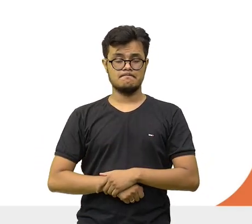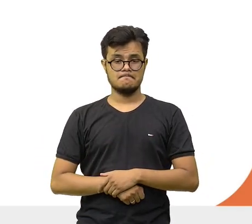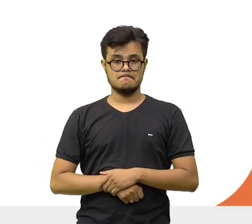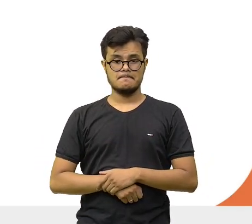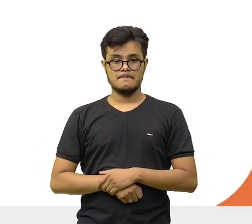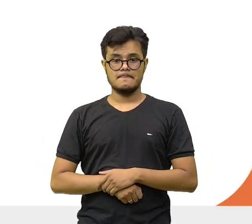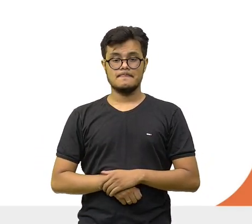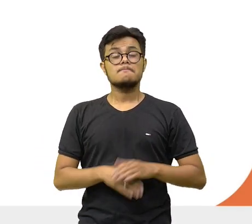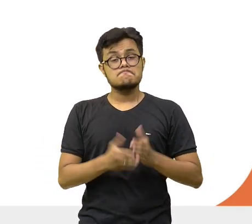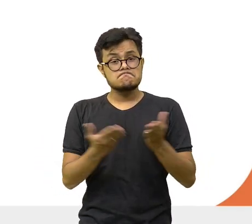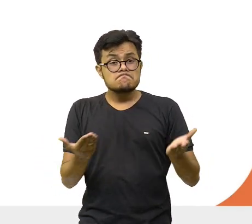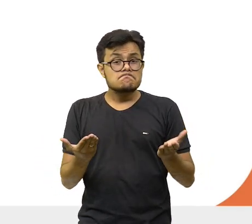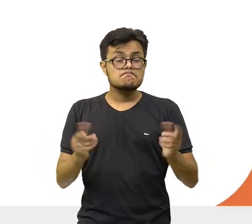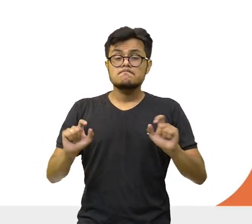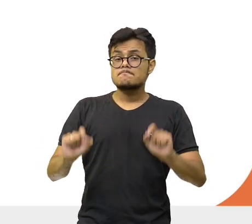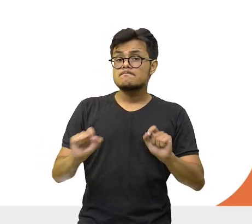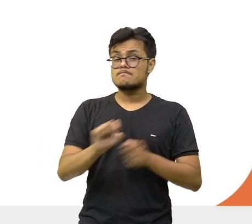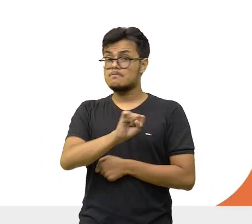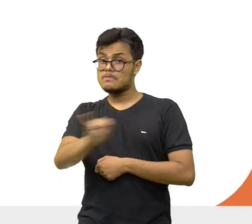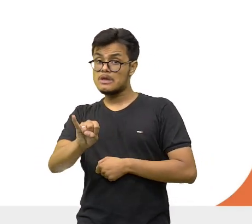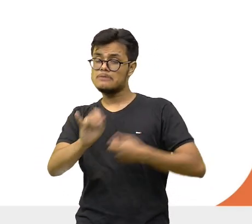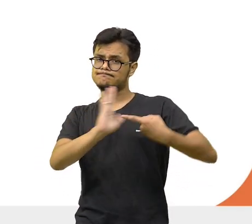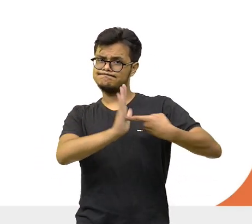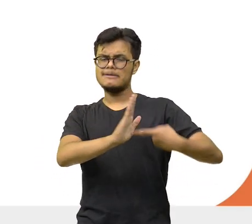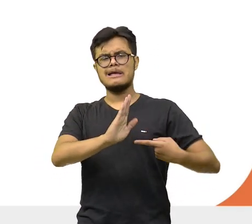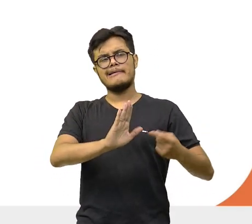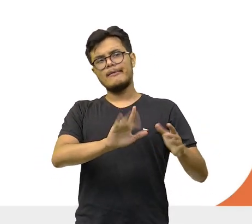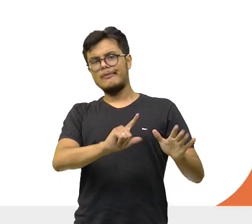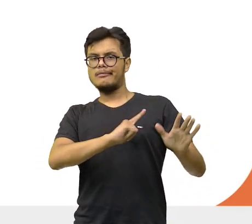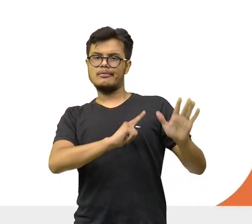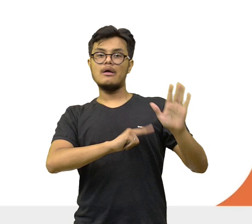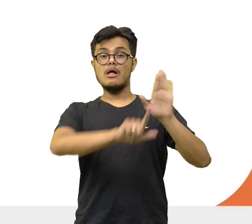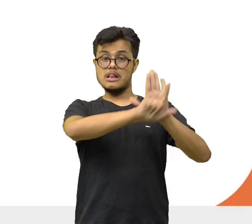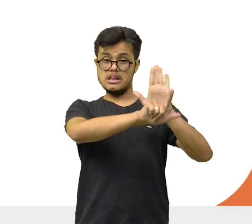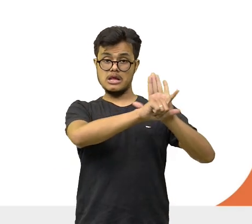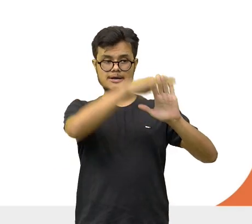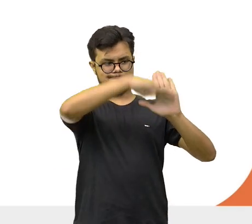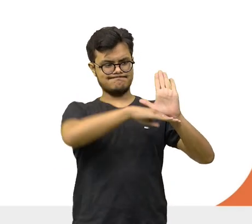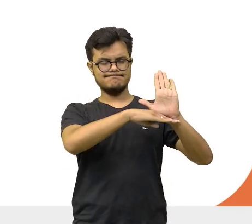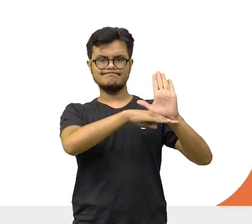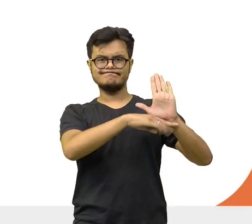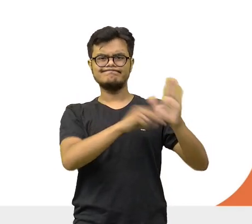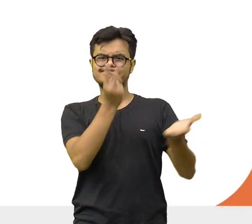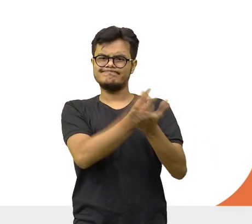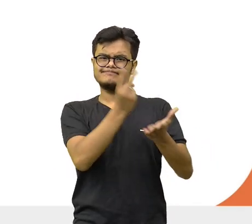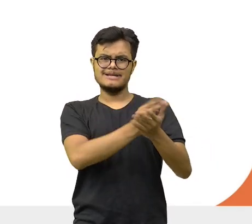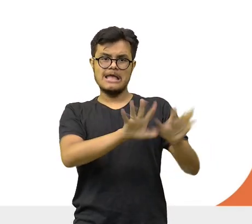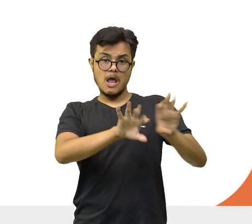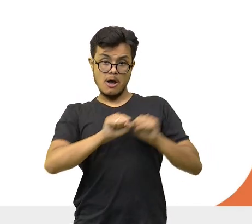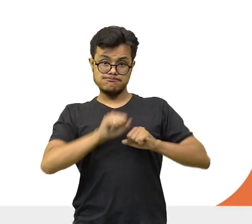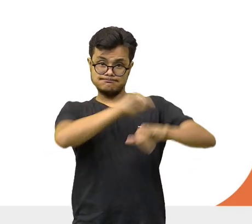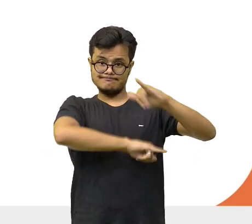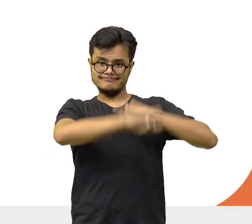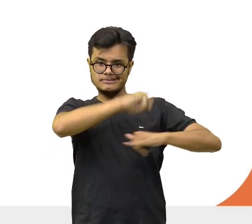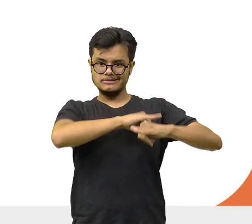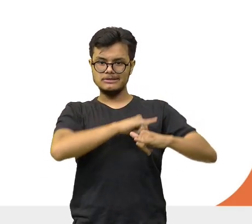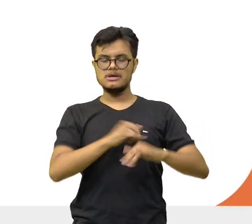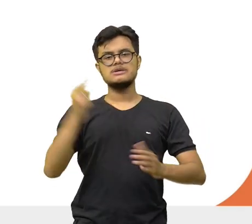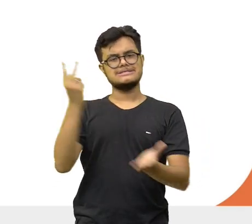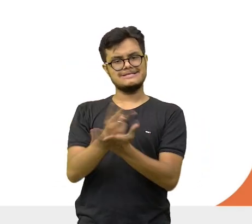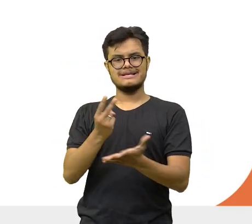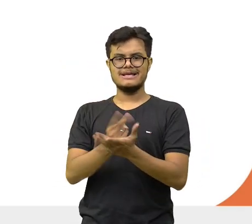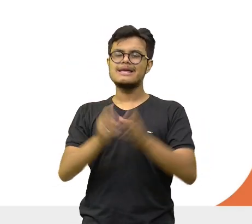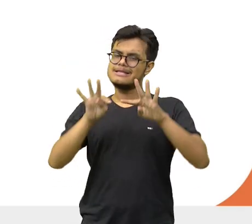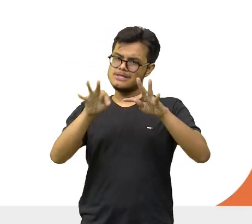como essa máquina térmica ela segue um princípio de conservação de energia, eu vou ter que toda a energia